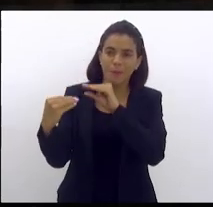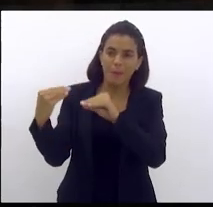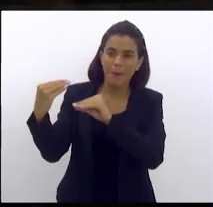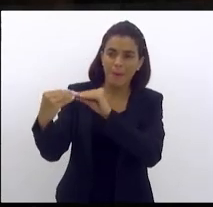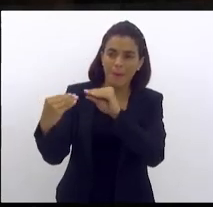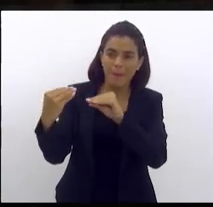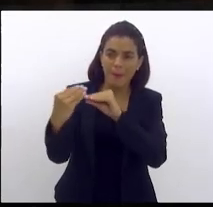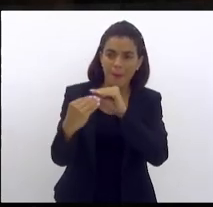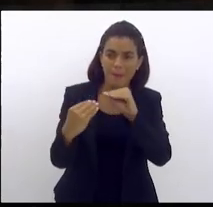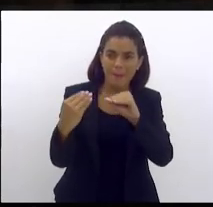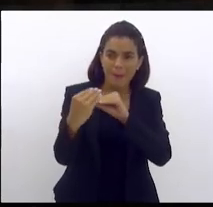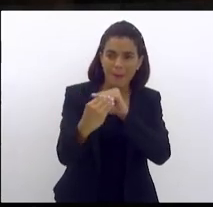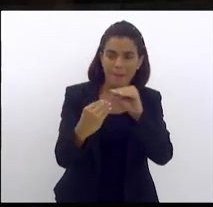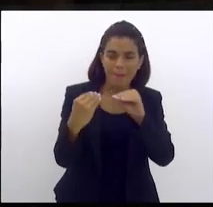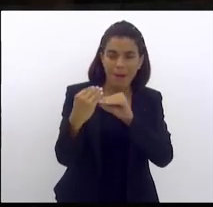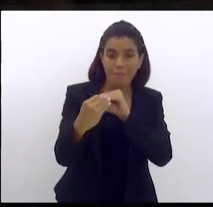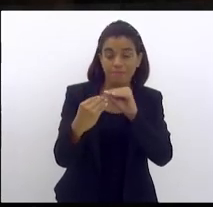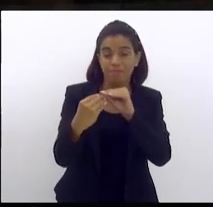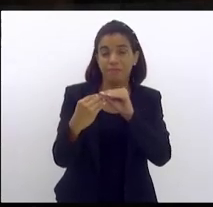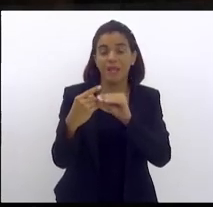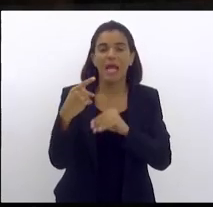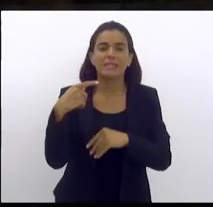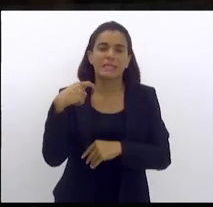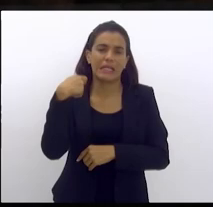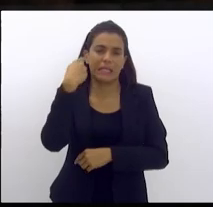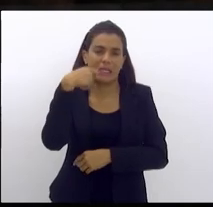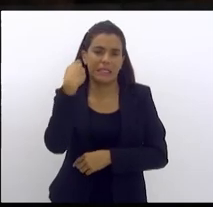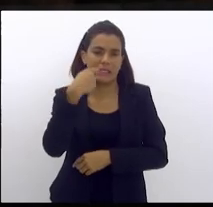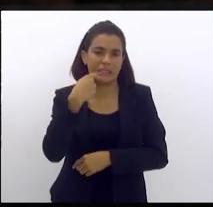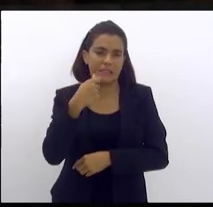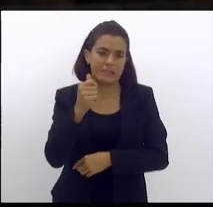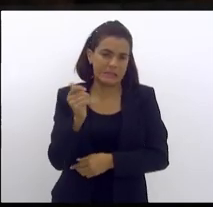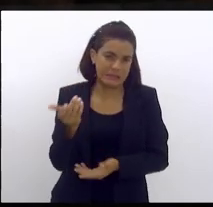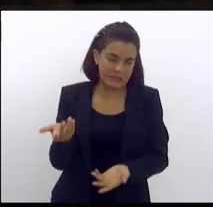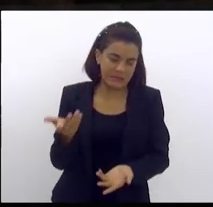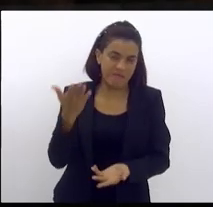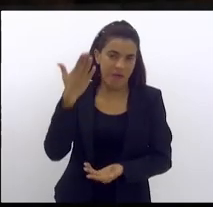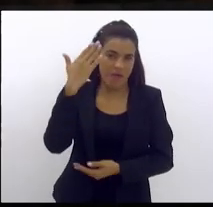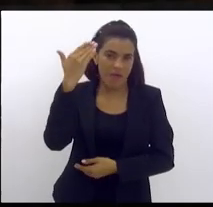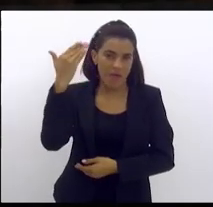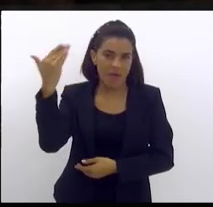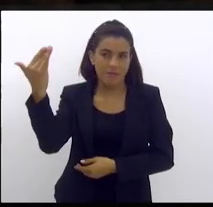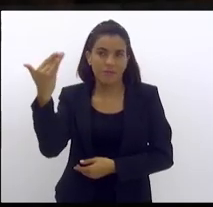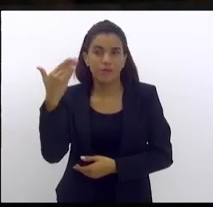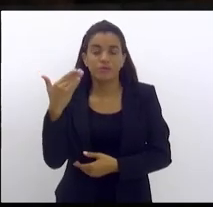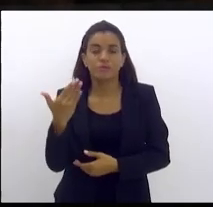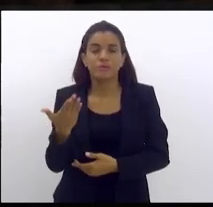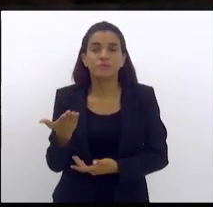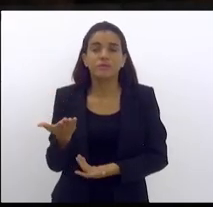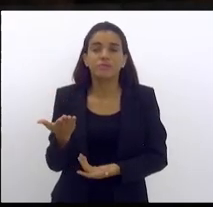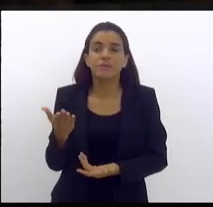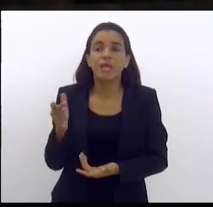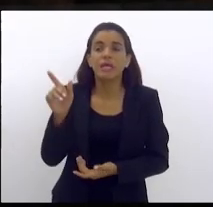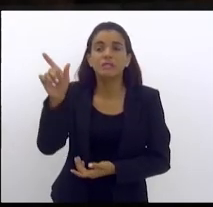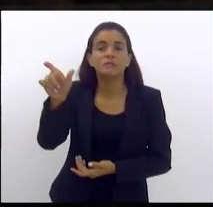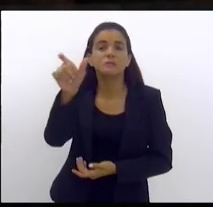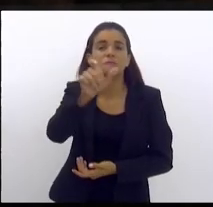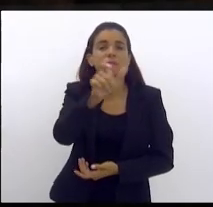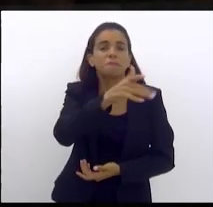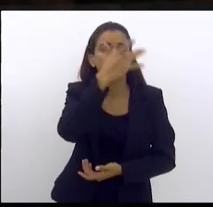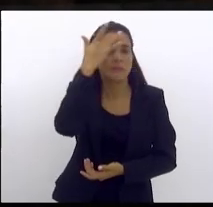campo artístico Angelina Joli e onde estava esse pessoal